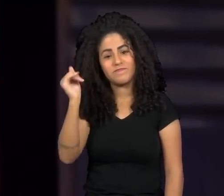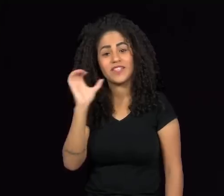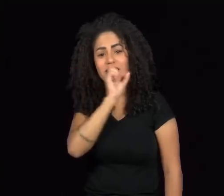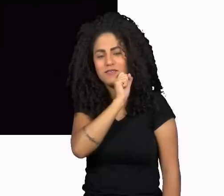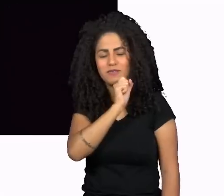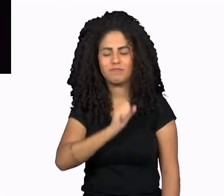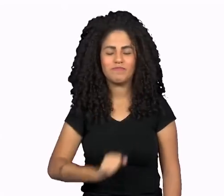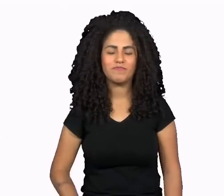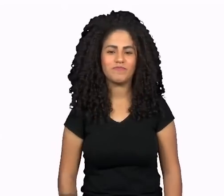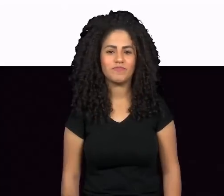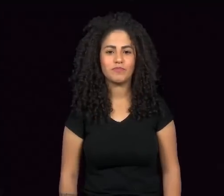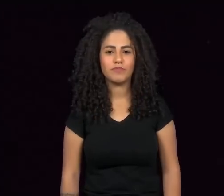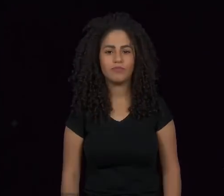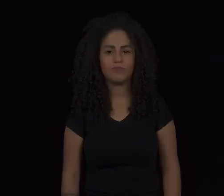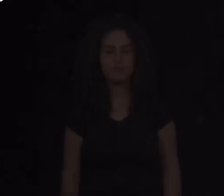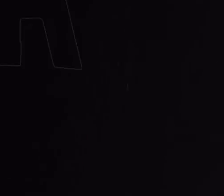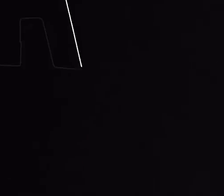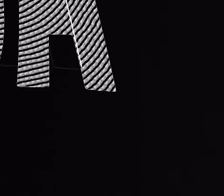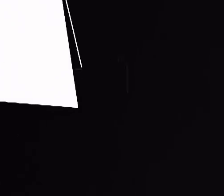voltamos.